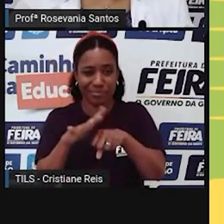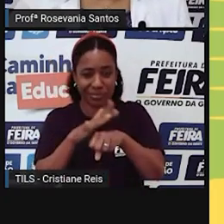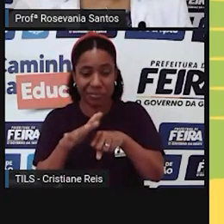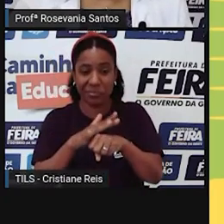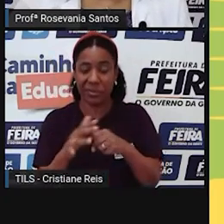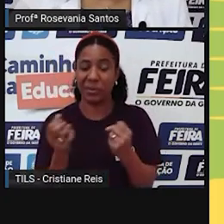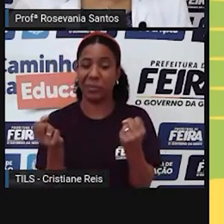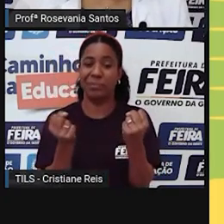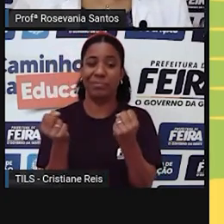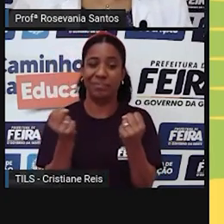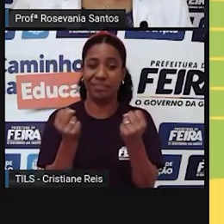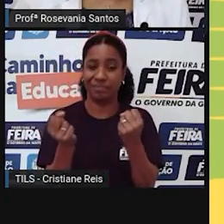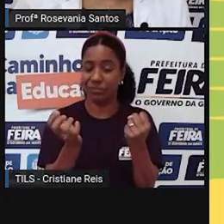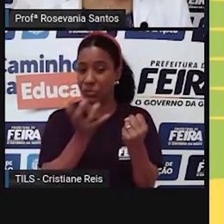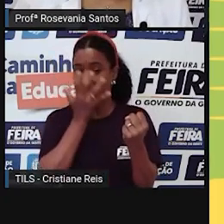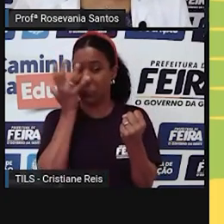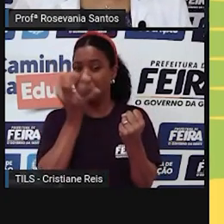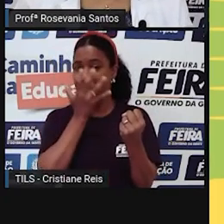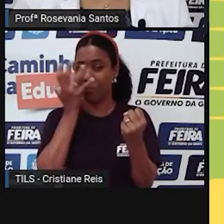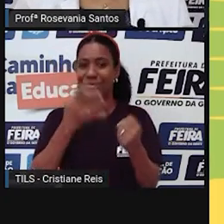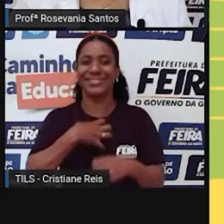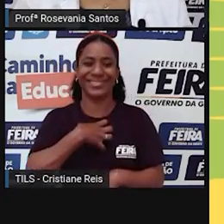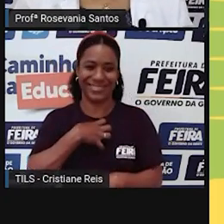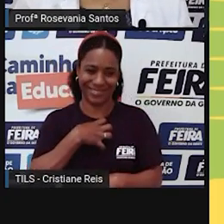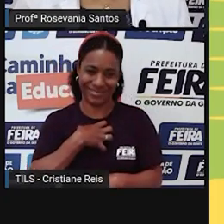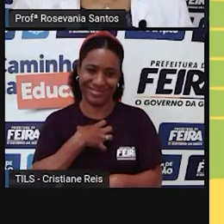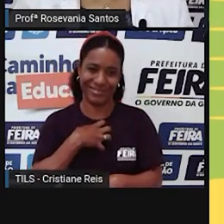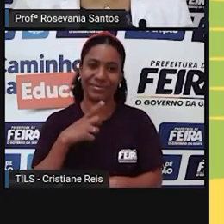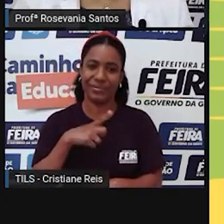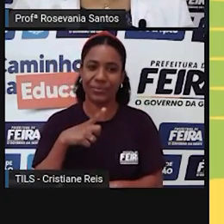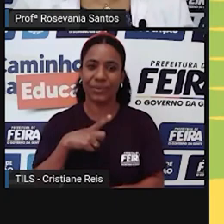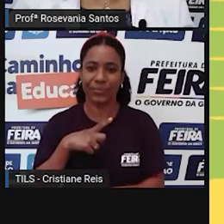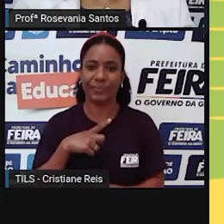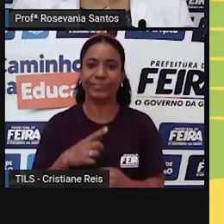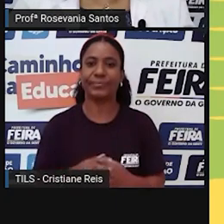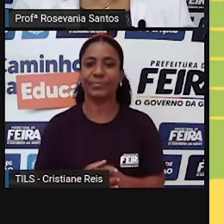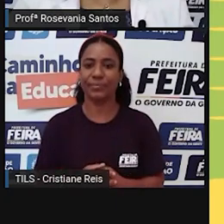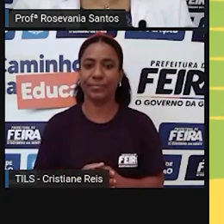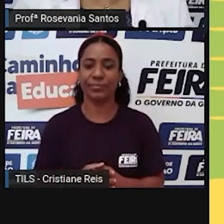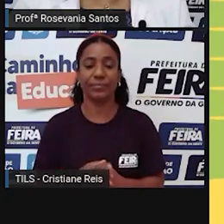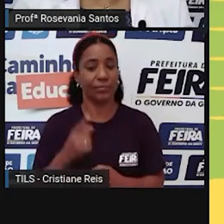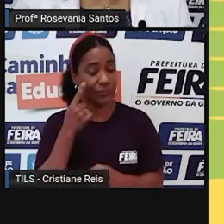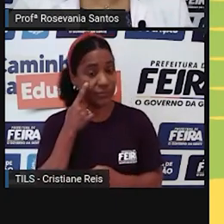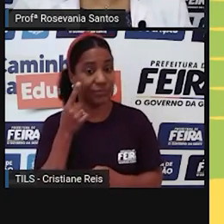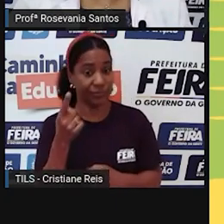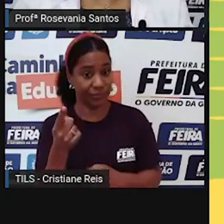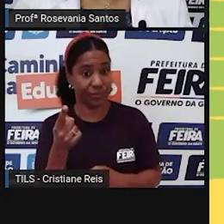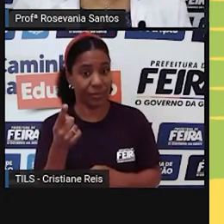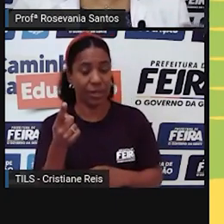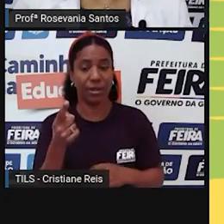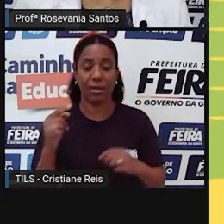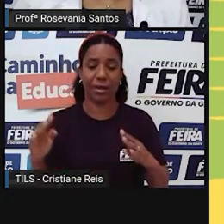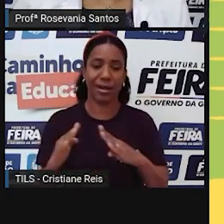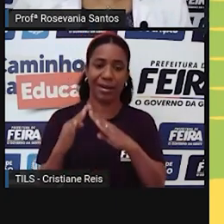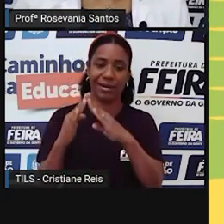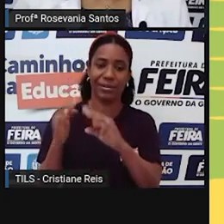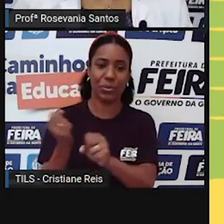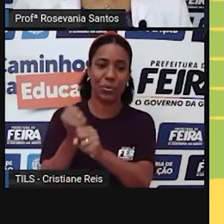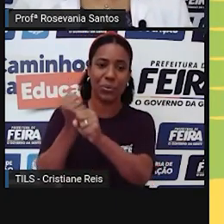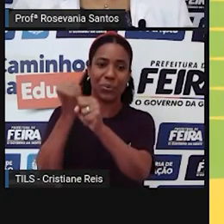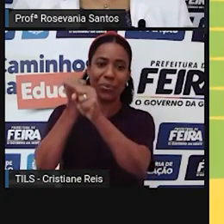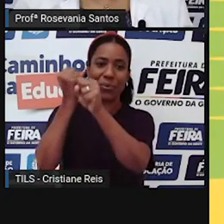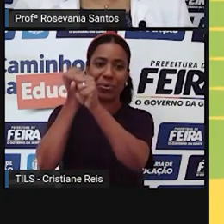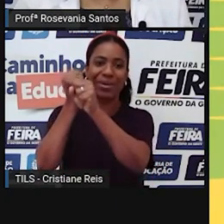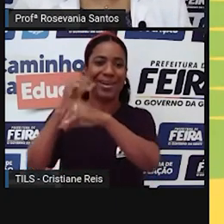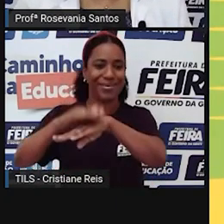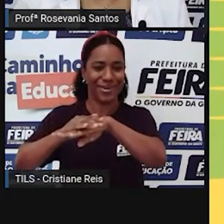compostas especificamente de dois elementos, né? Perceba que, mesmo que é humanizada aqui, não tirou a ideia,